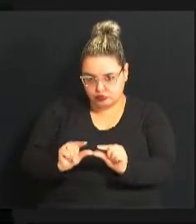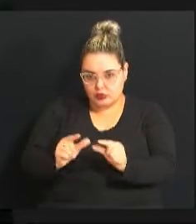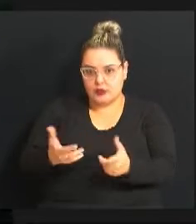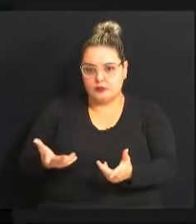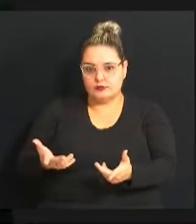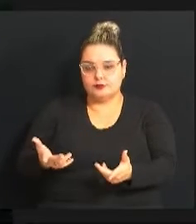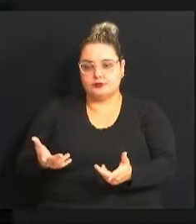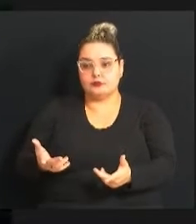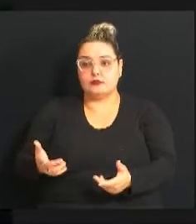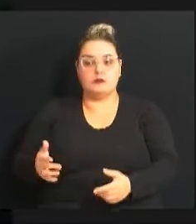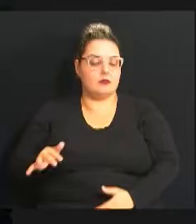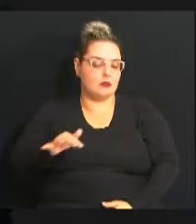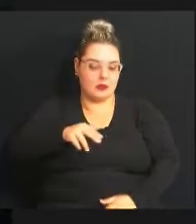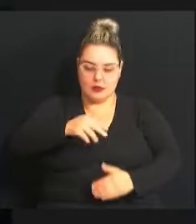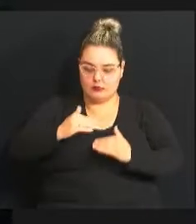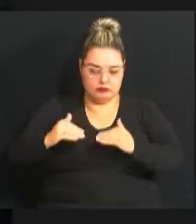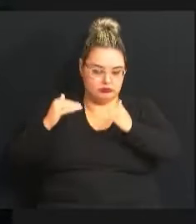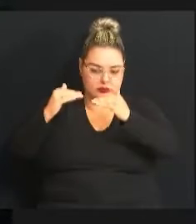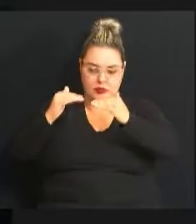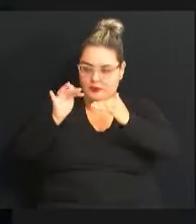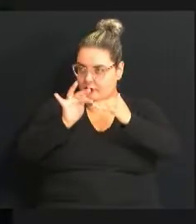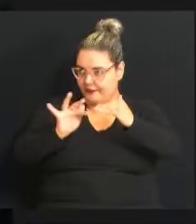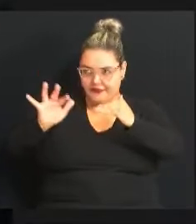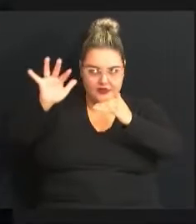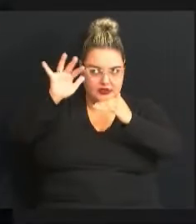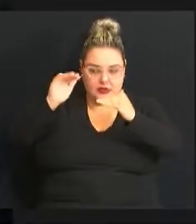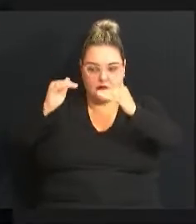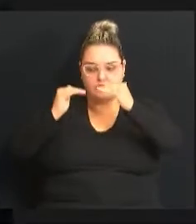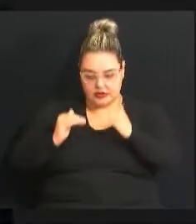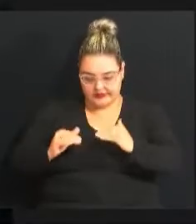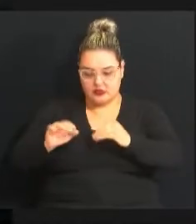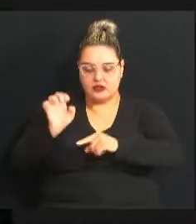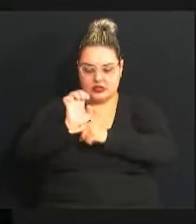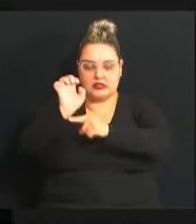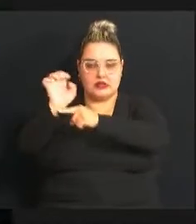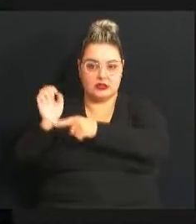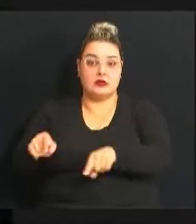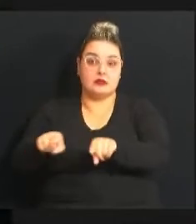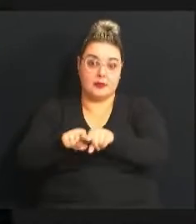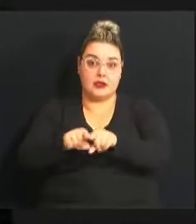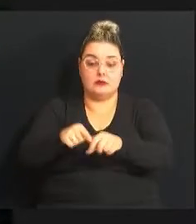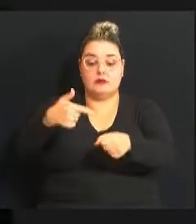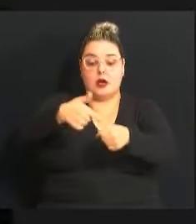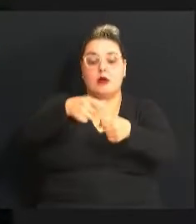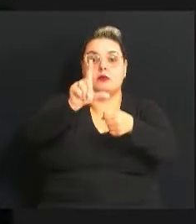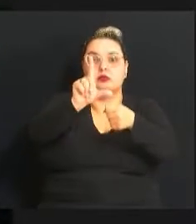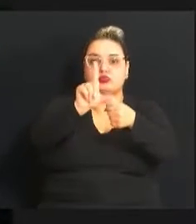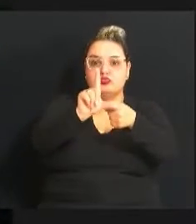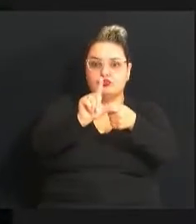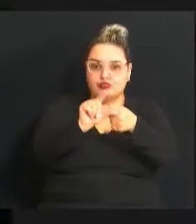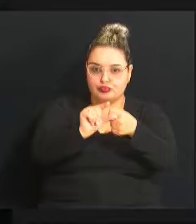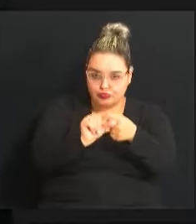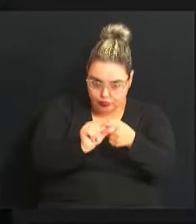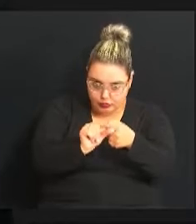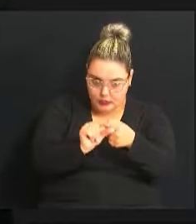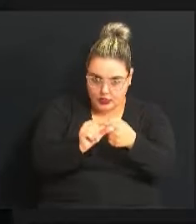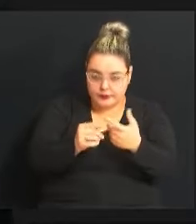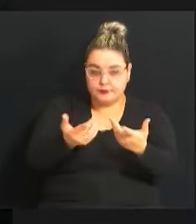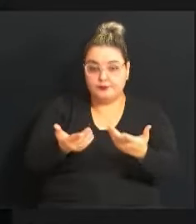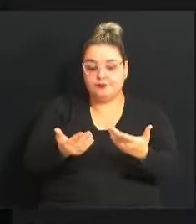federal quanto em nível estadual, que acabou provocando essa queda do preço dos combustíveis, né? E isso